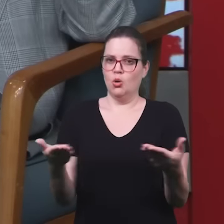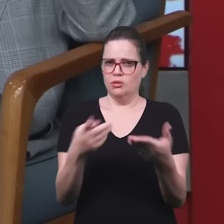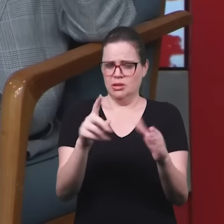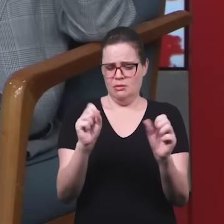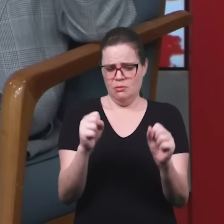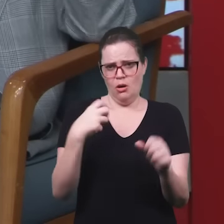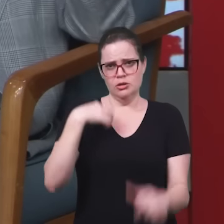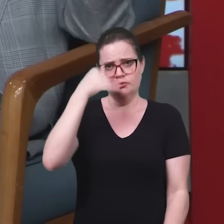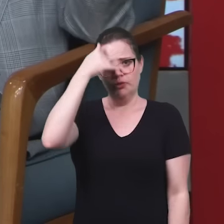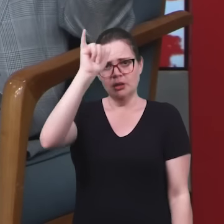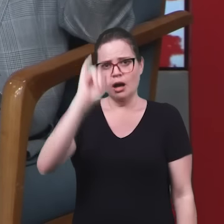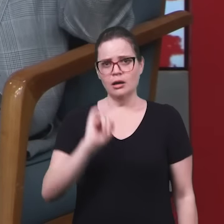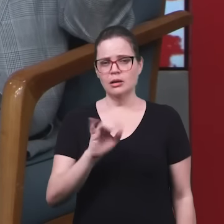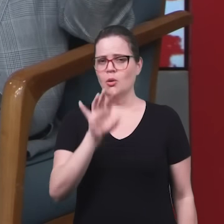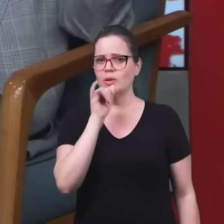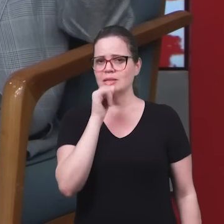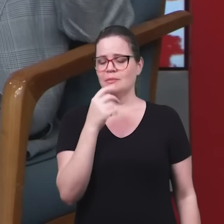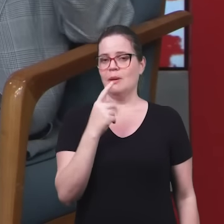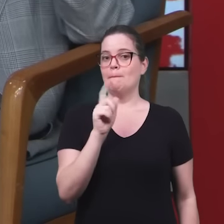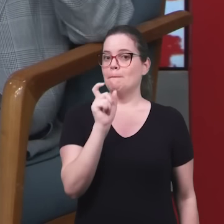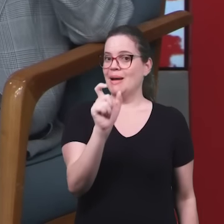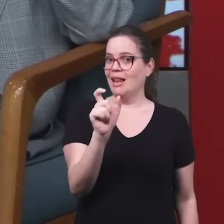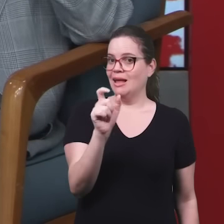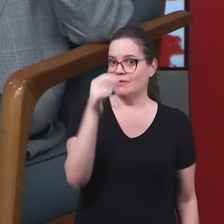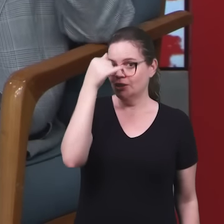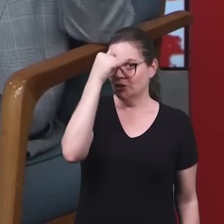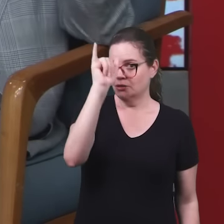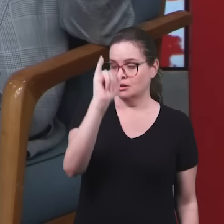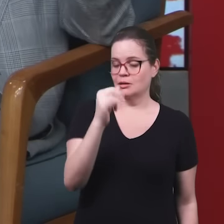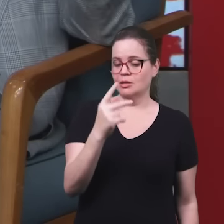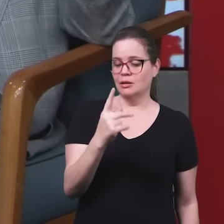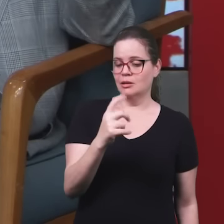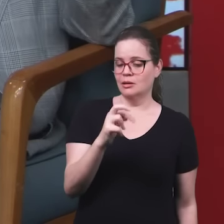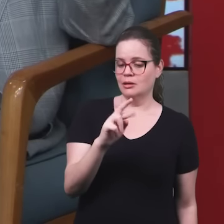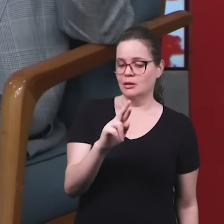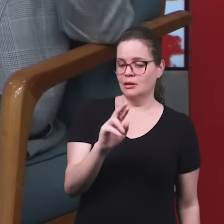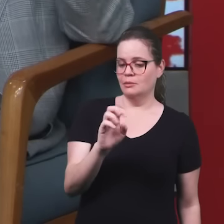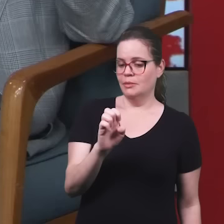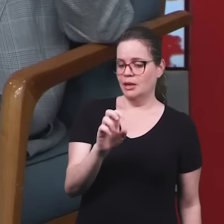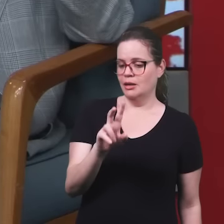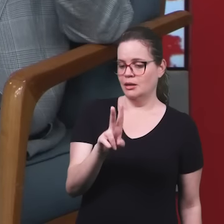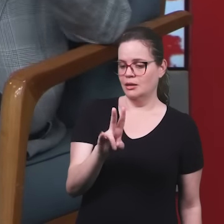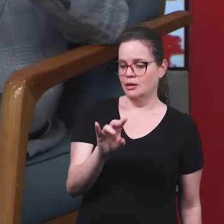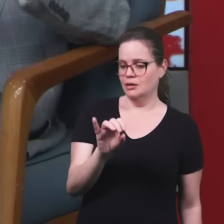prevenir doenças que podem aparecer.